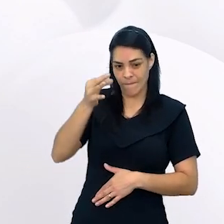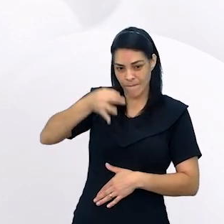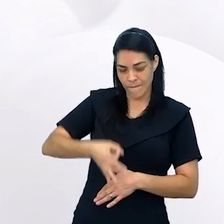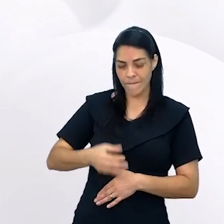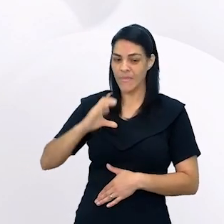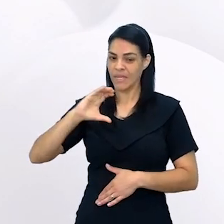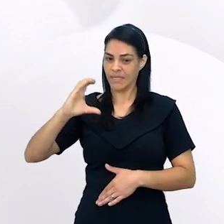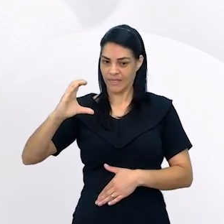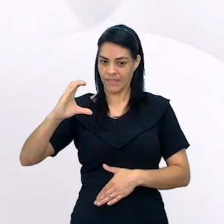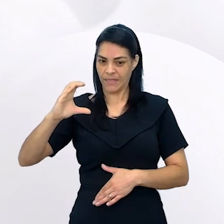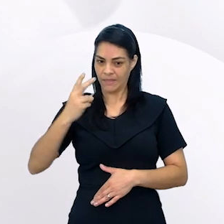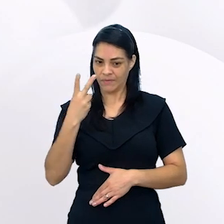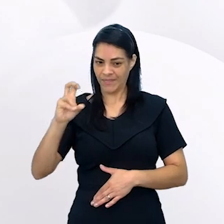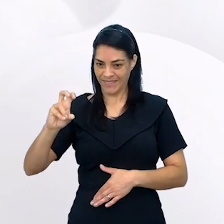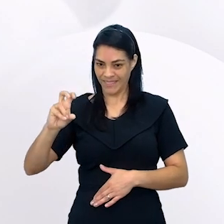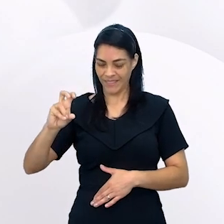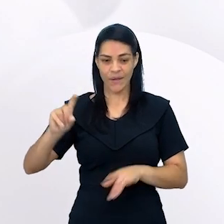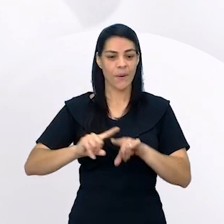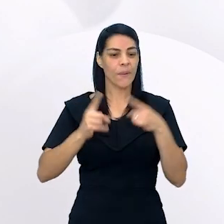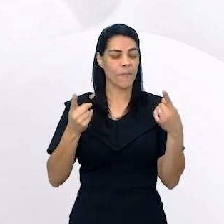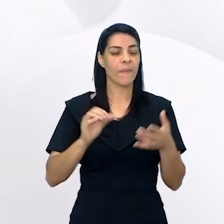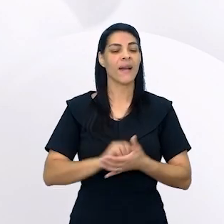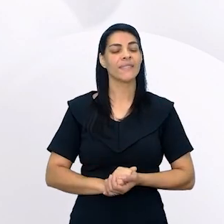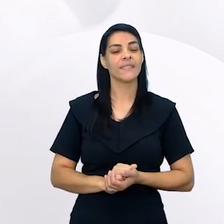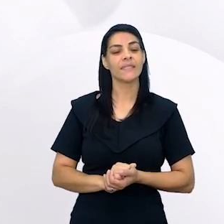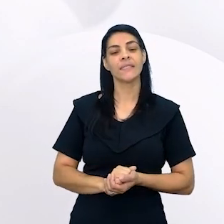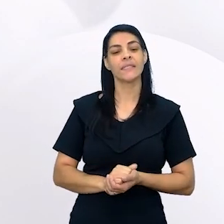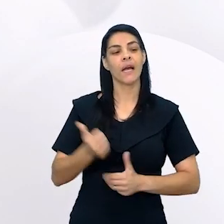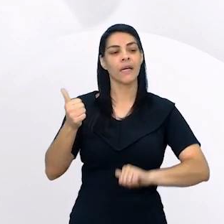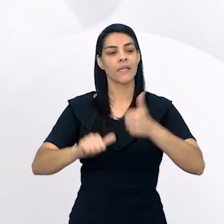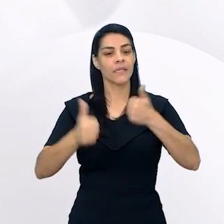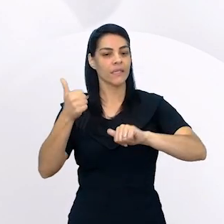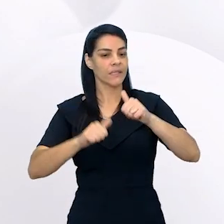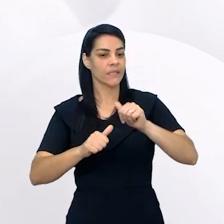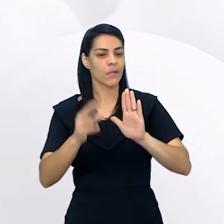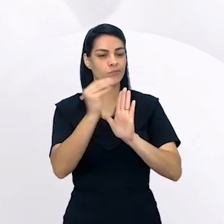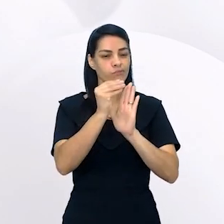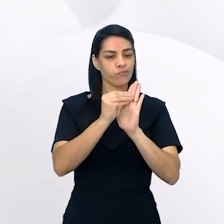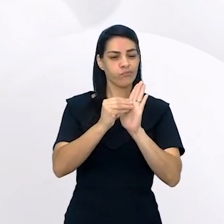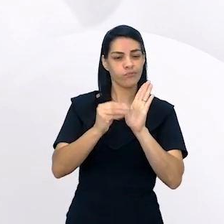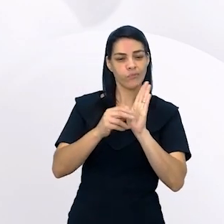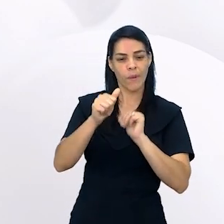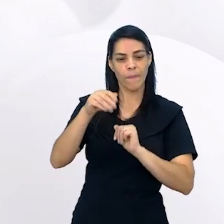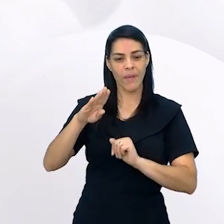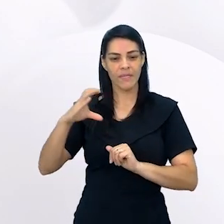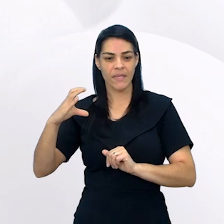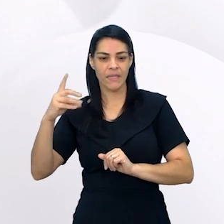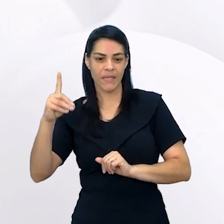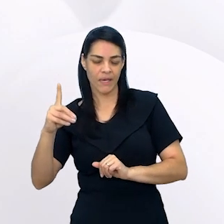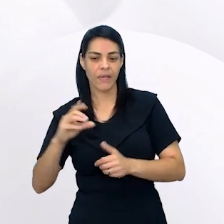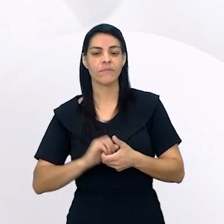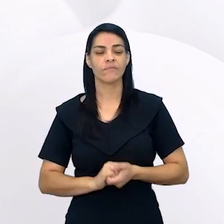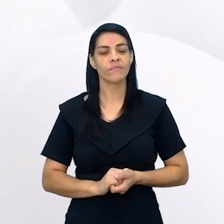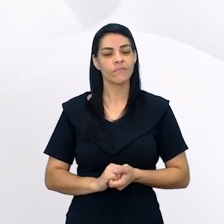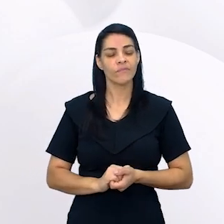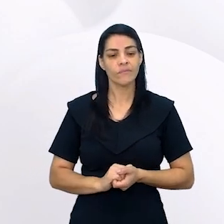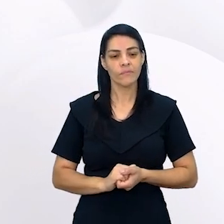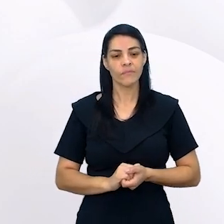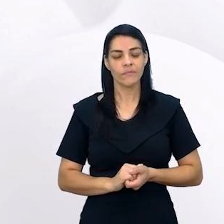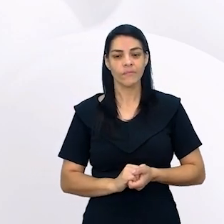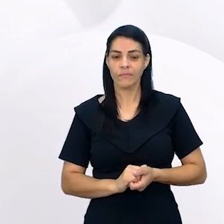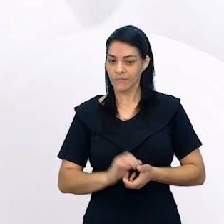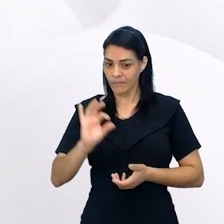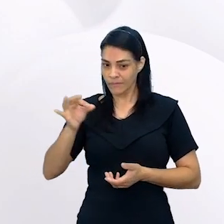c né a 25 mas hipoteticamente analisando o item aí analisando a questão essa